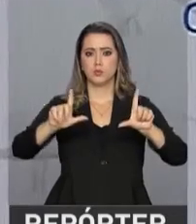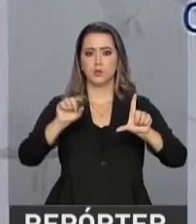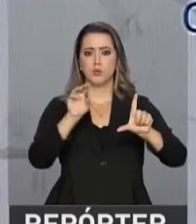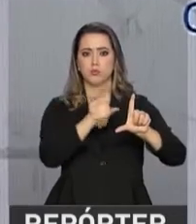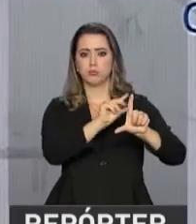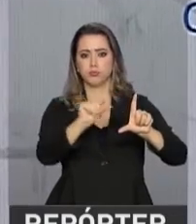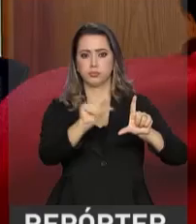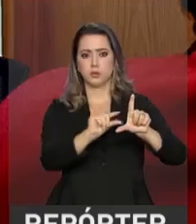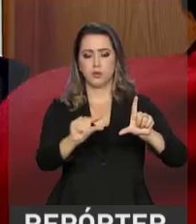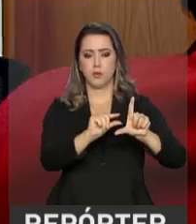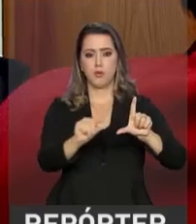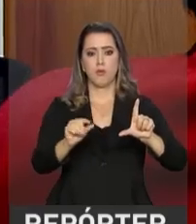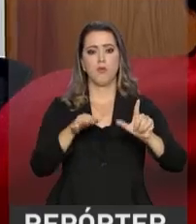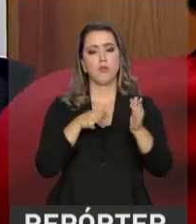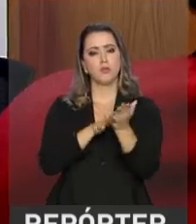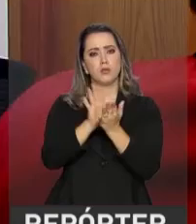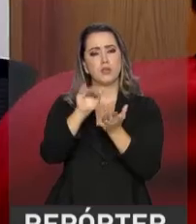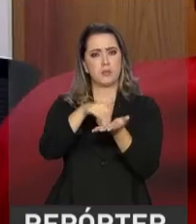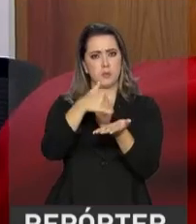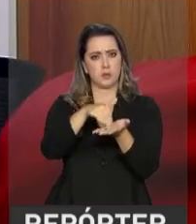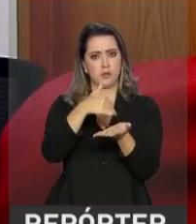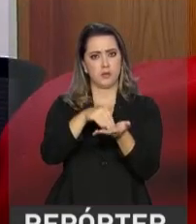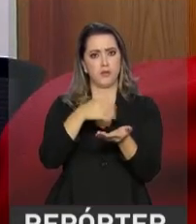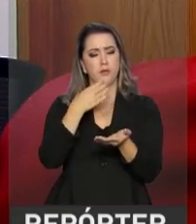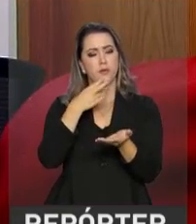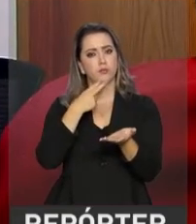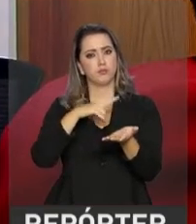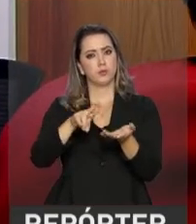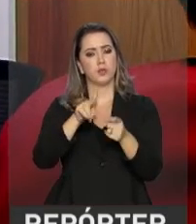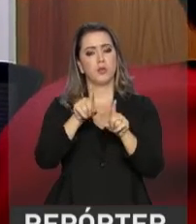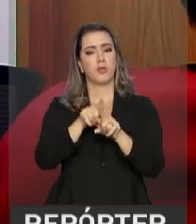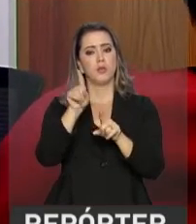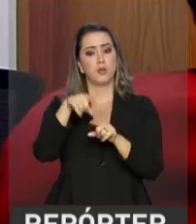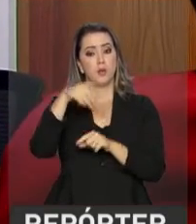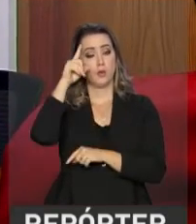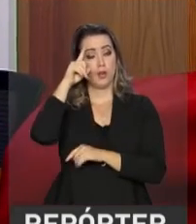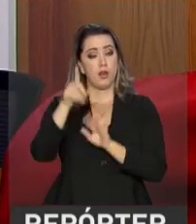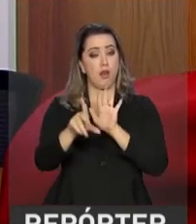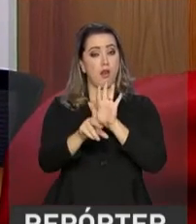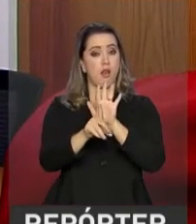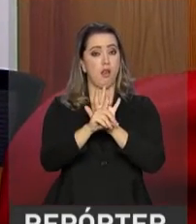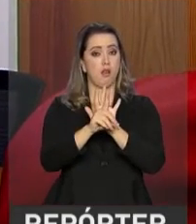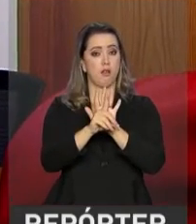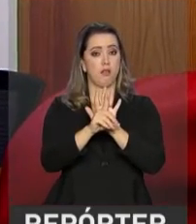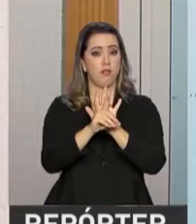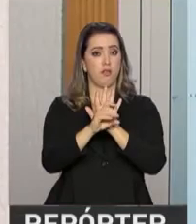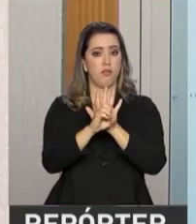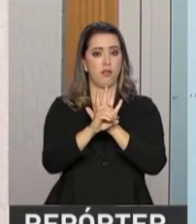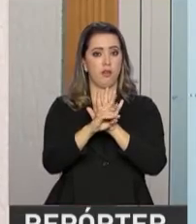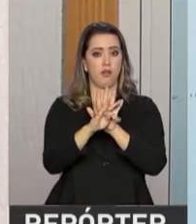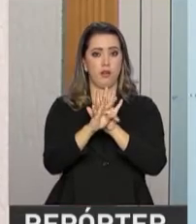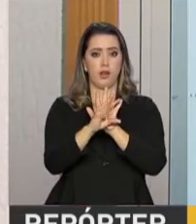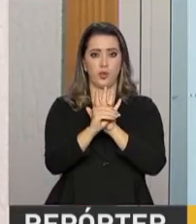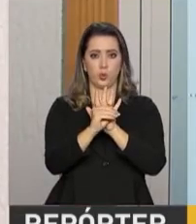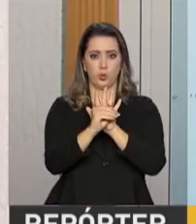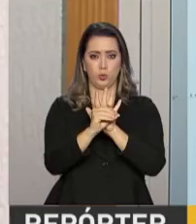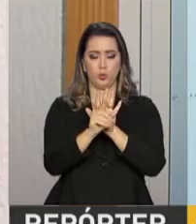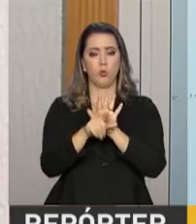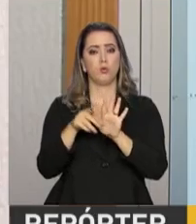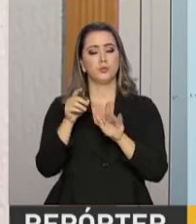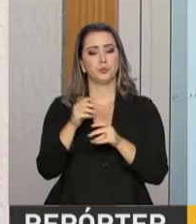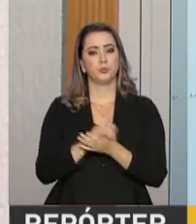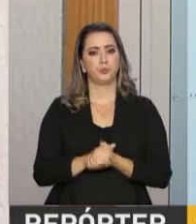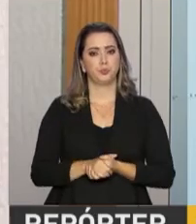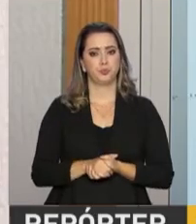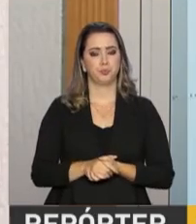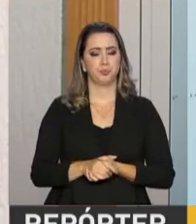simplifique a medida faz parte do decreto de desburocratização do governo federal ele pode na verdade fazer